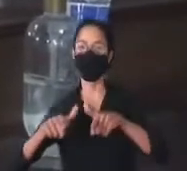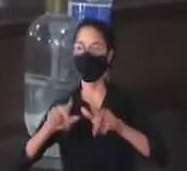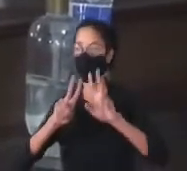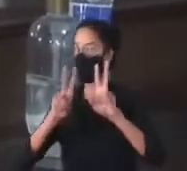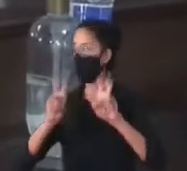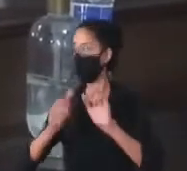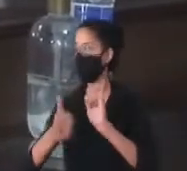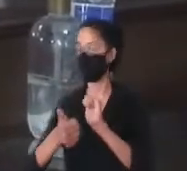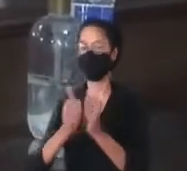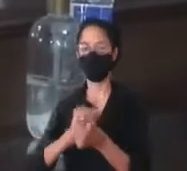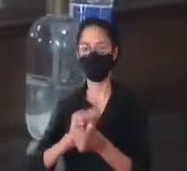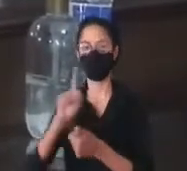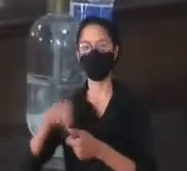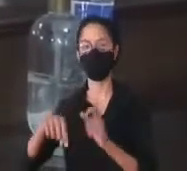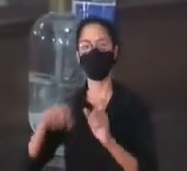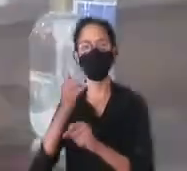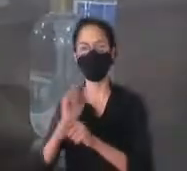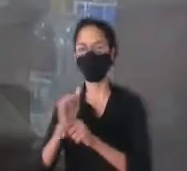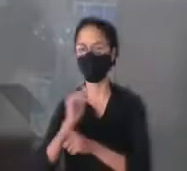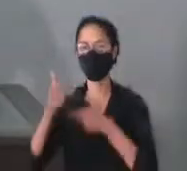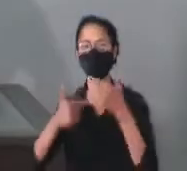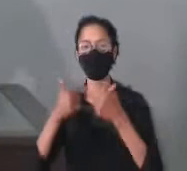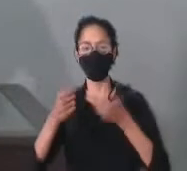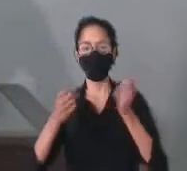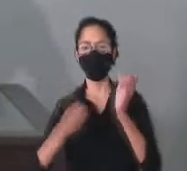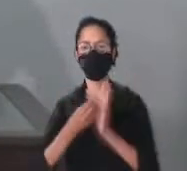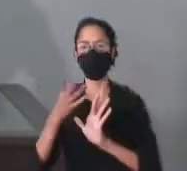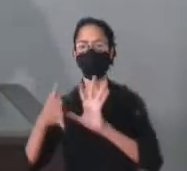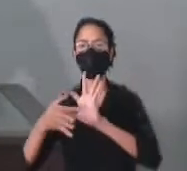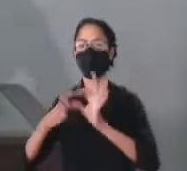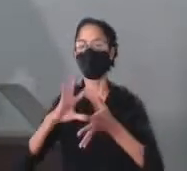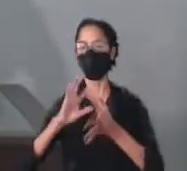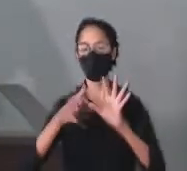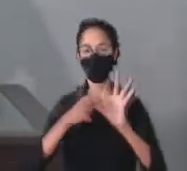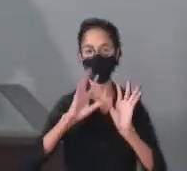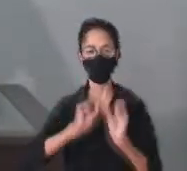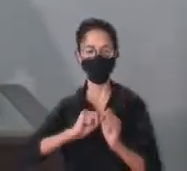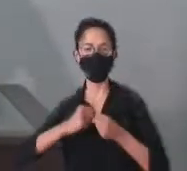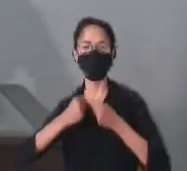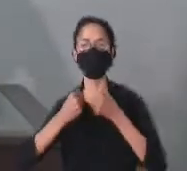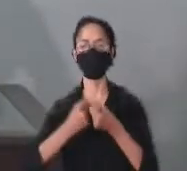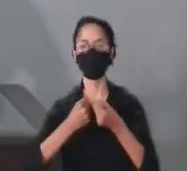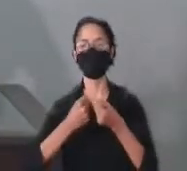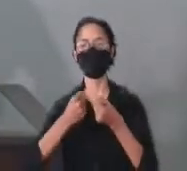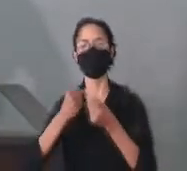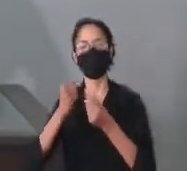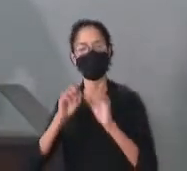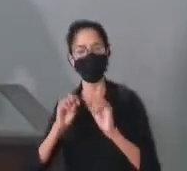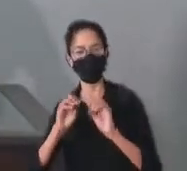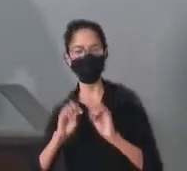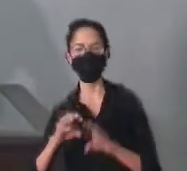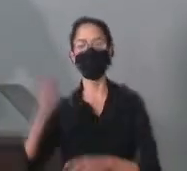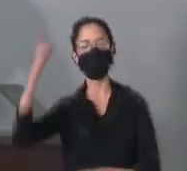o esporte que eu falo com a ferramenta de trabalho para criar vir Cruz passou o falecimento da educação para